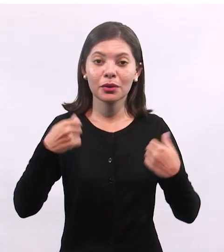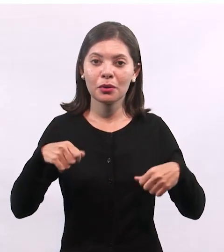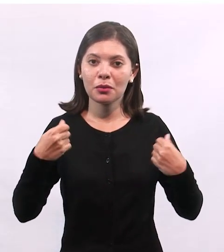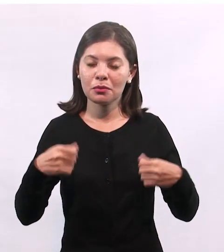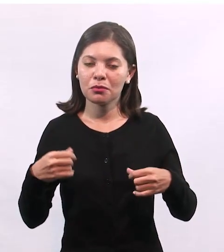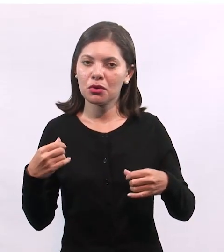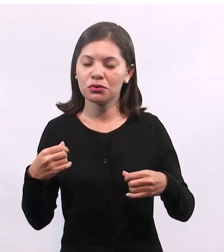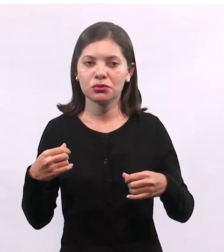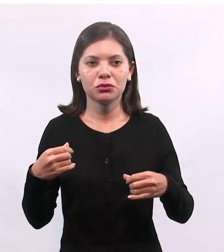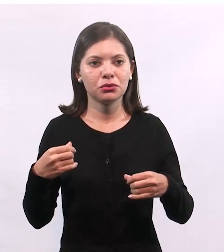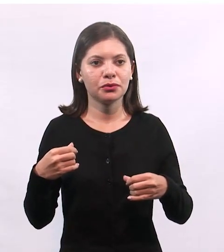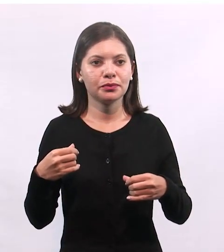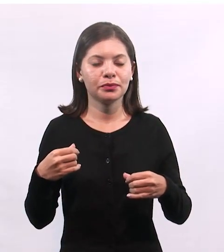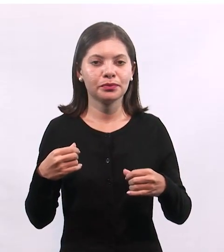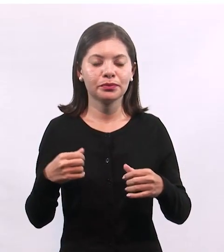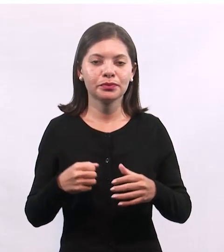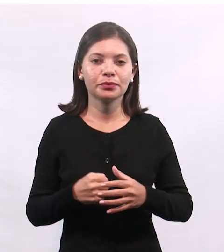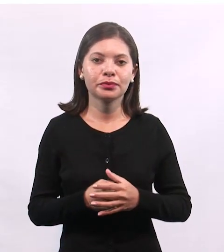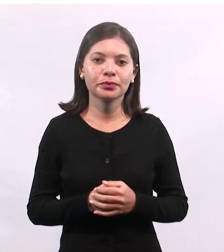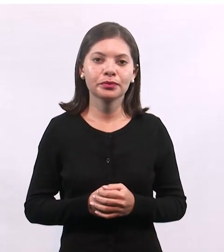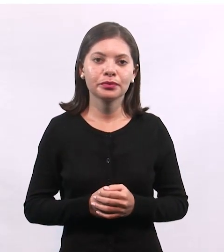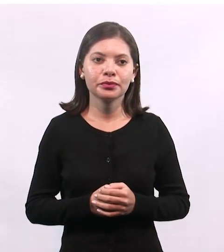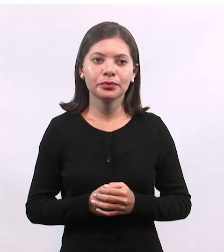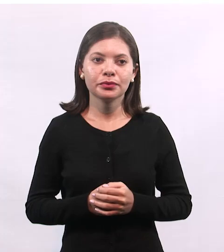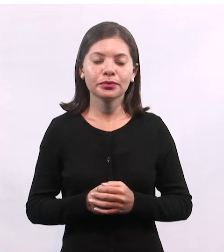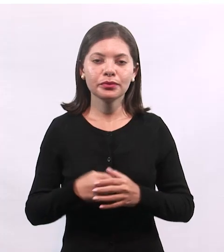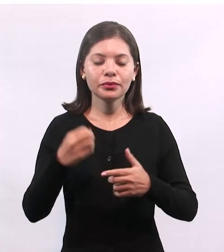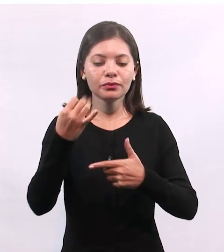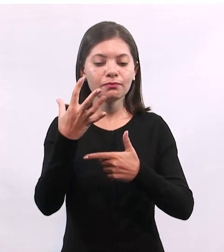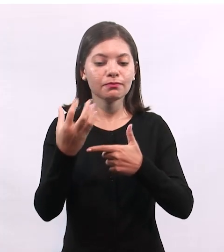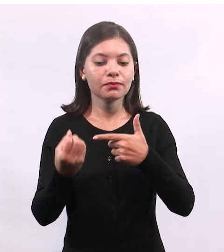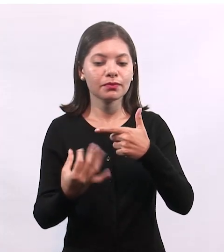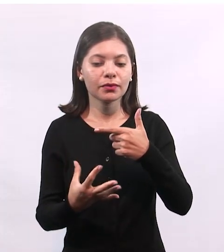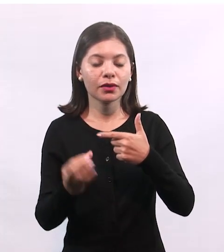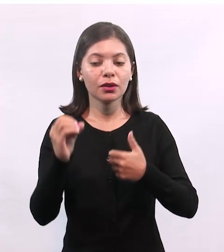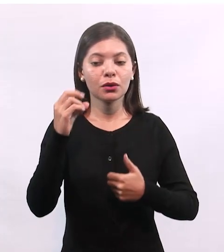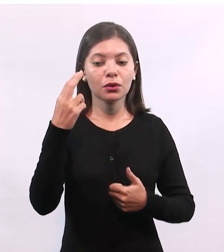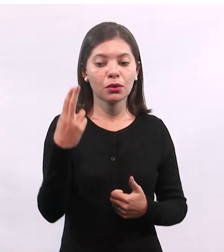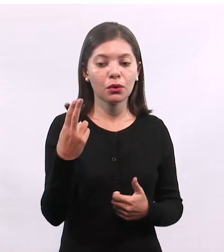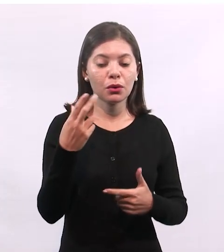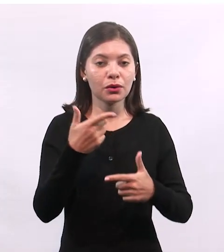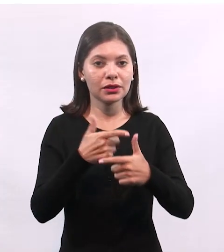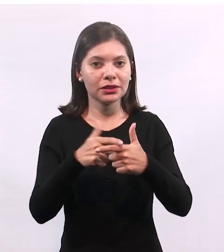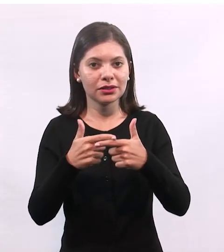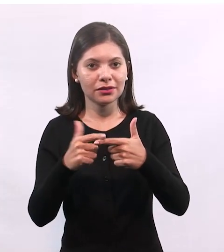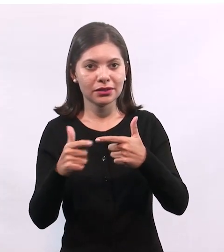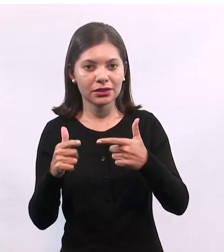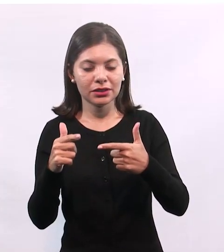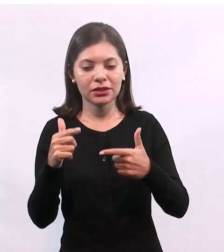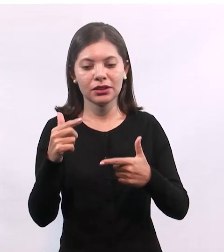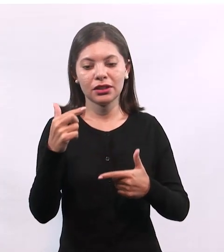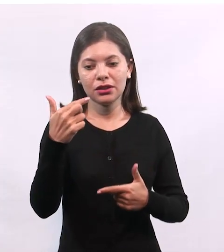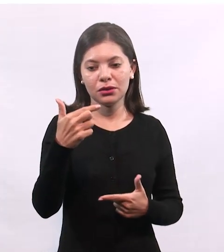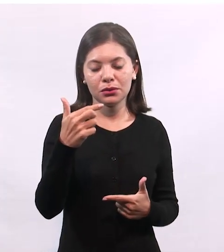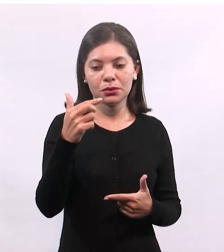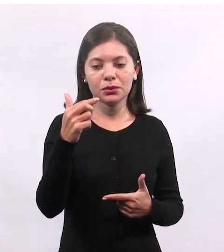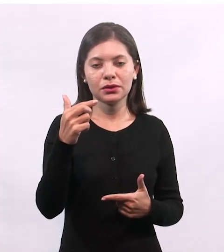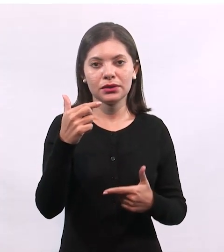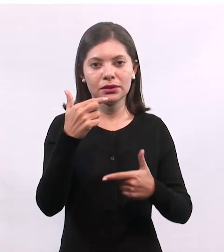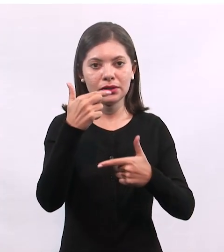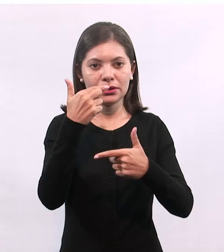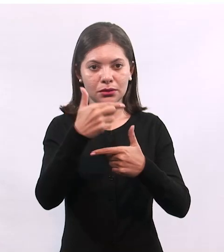Posso manter essa representação no formato fracionário ou poderia simplesmente dividir dois para cinco